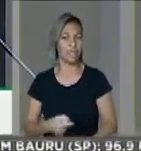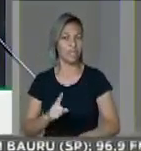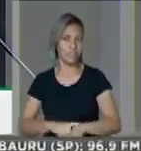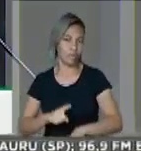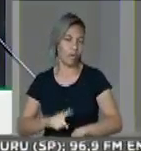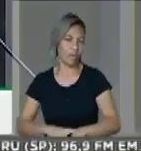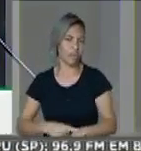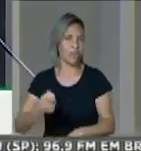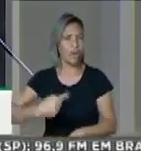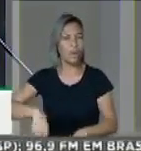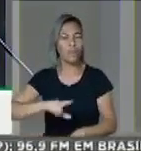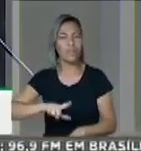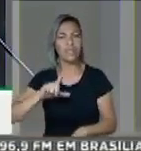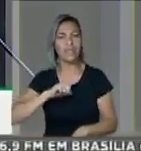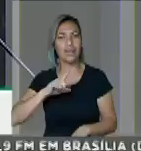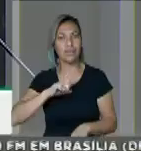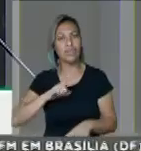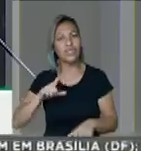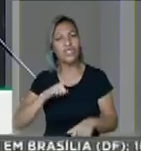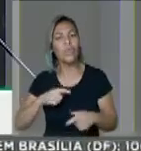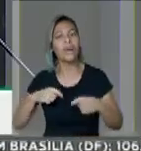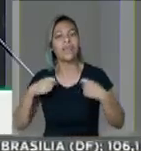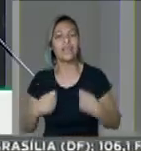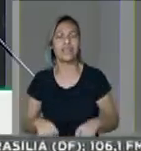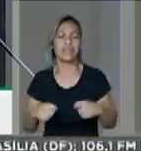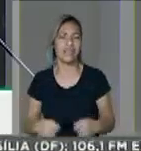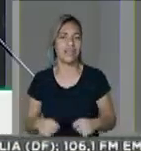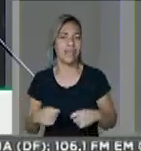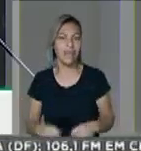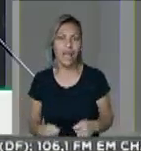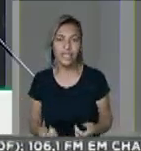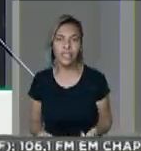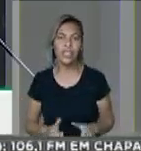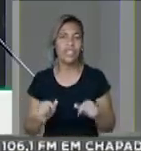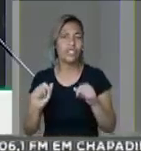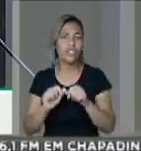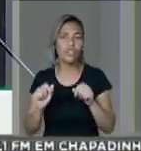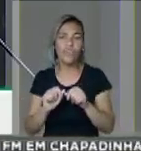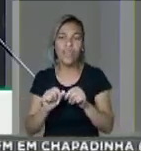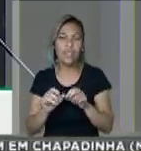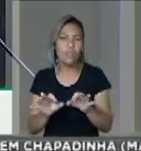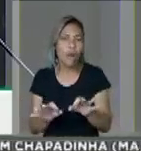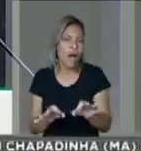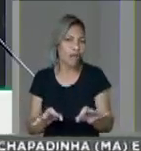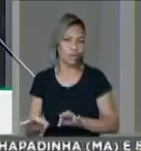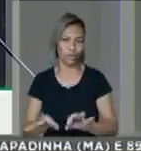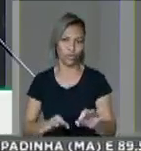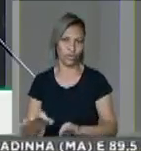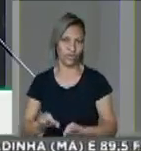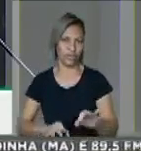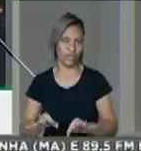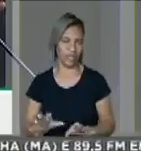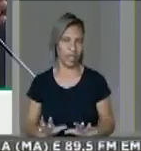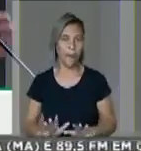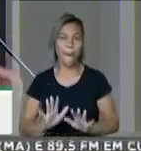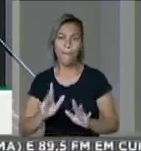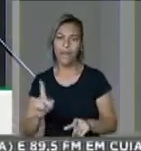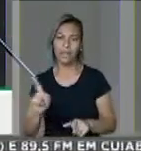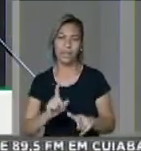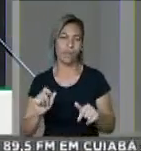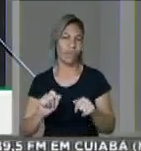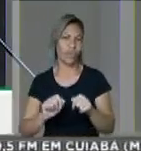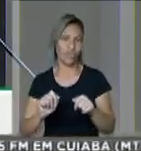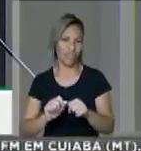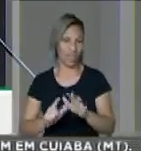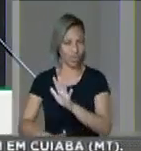momento, nós teríamos tido a necessidade tão somente de fazermos ajustes. Como não foi